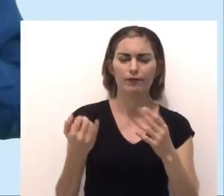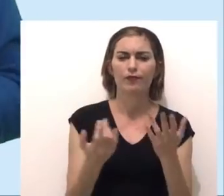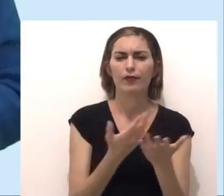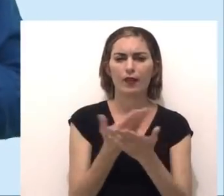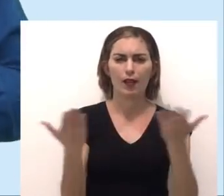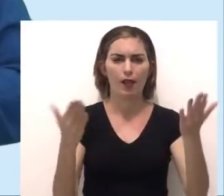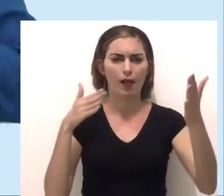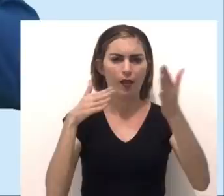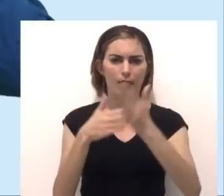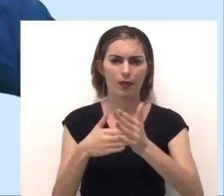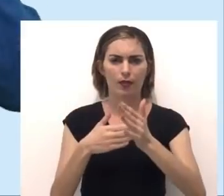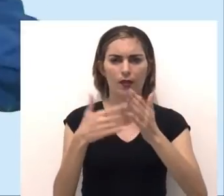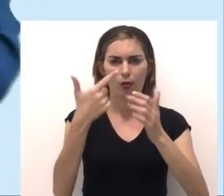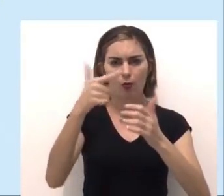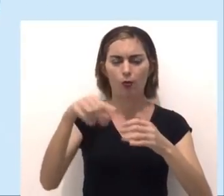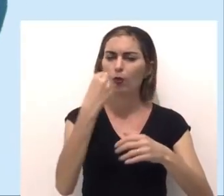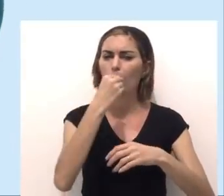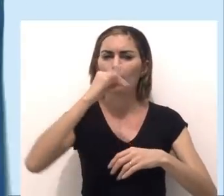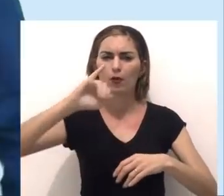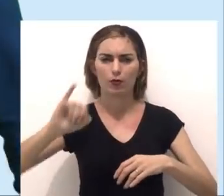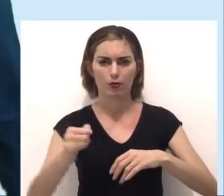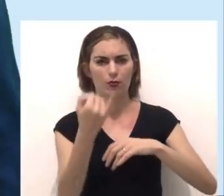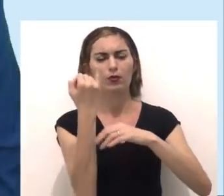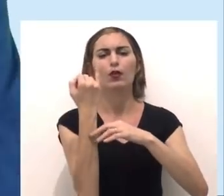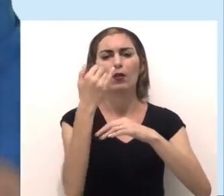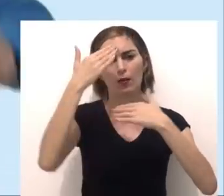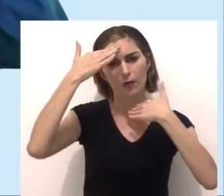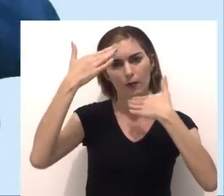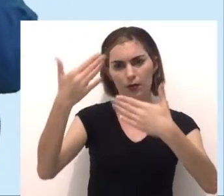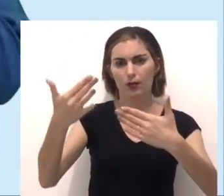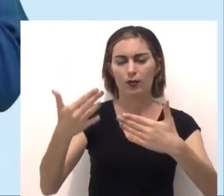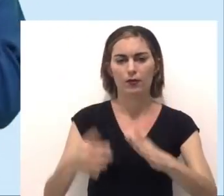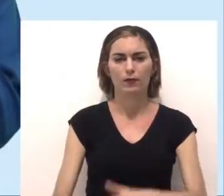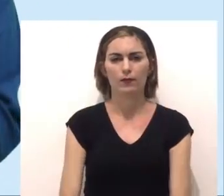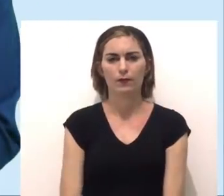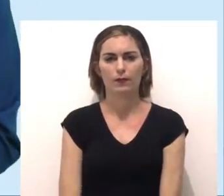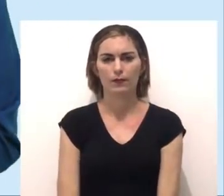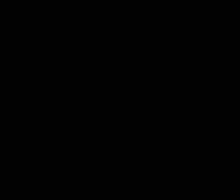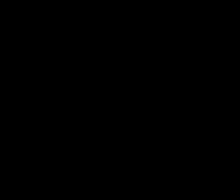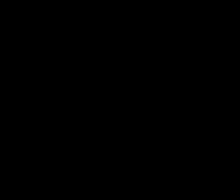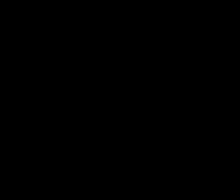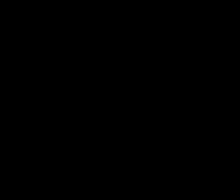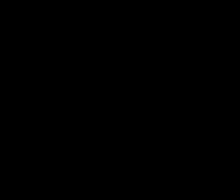este conhecimento e até outra oportunidade. Obrigado.